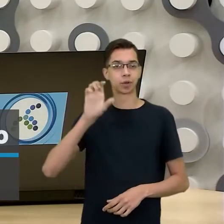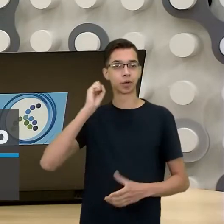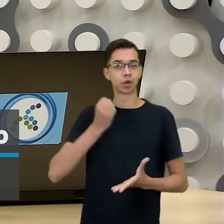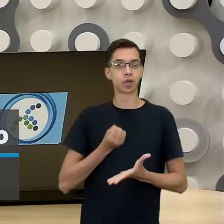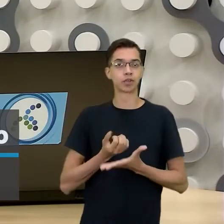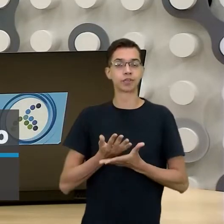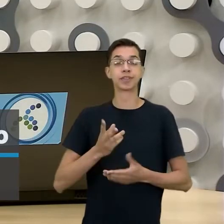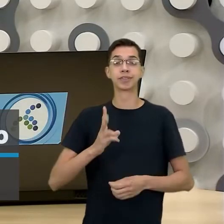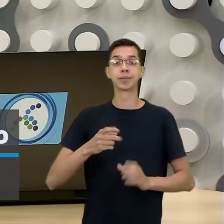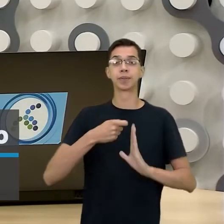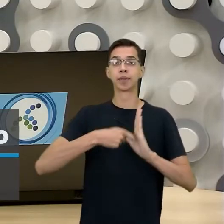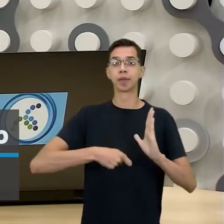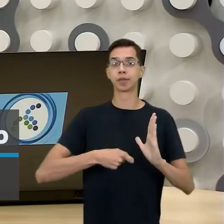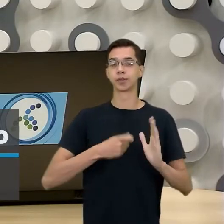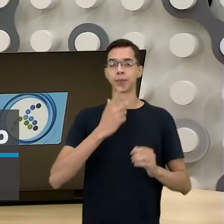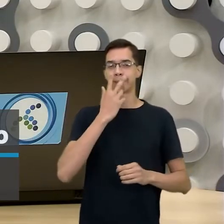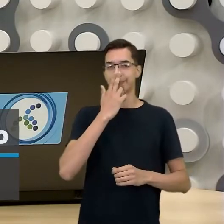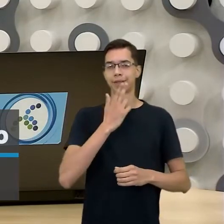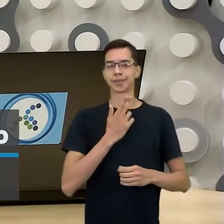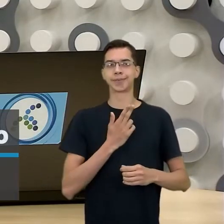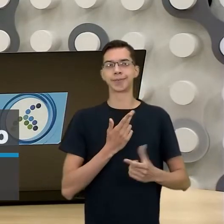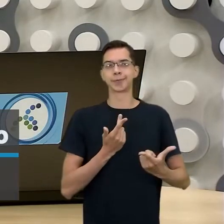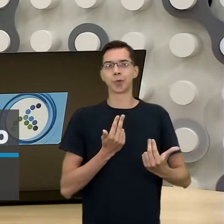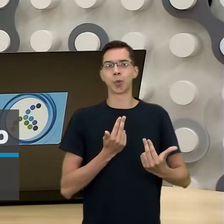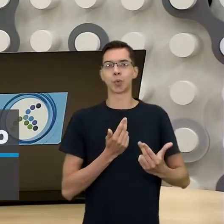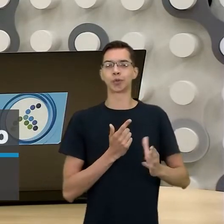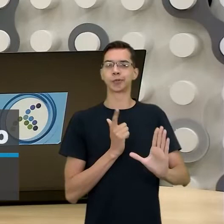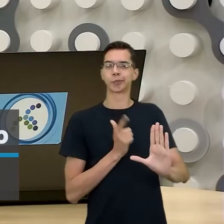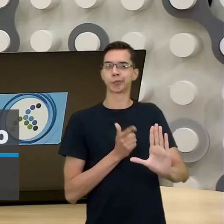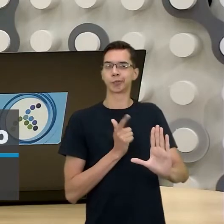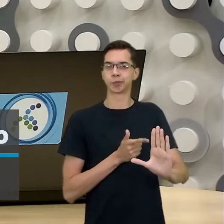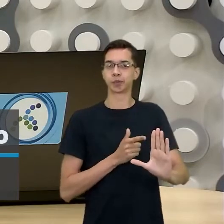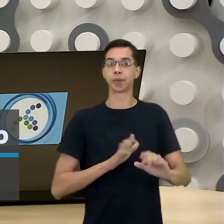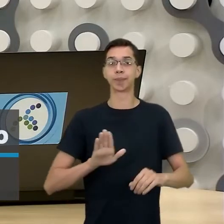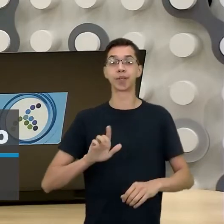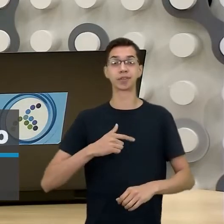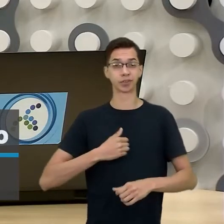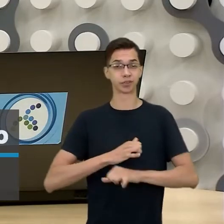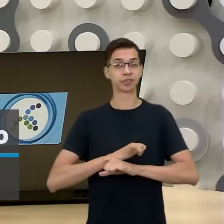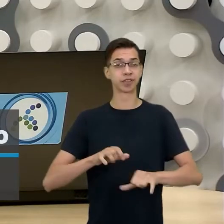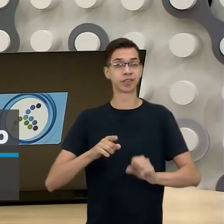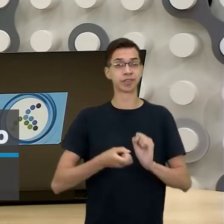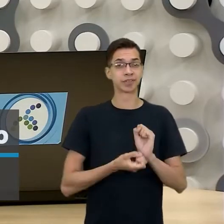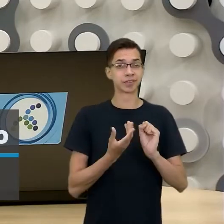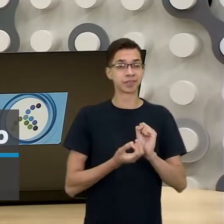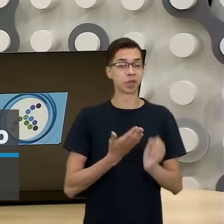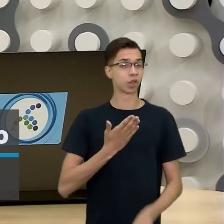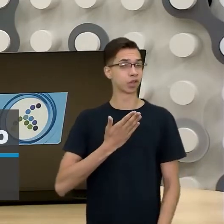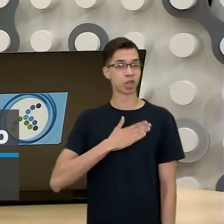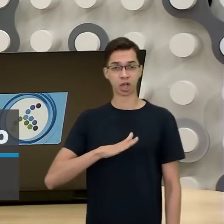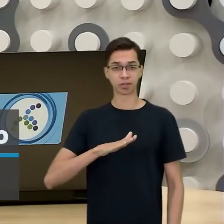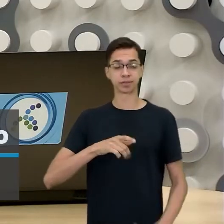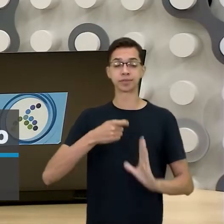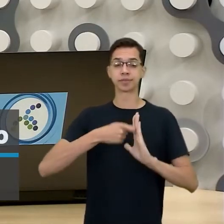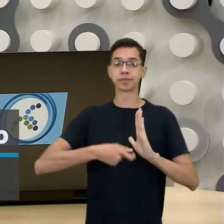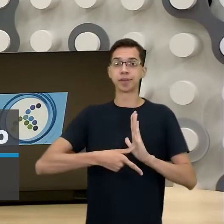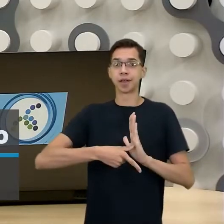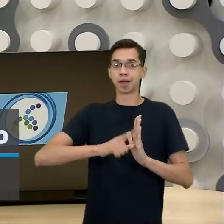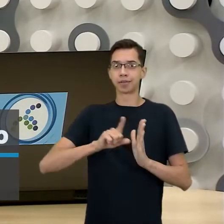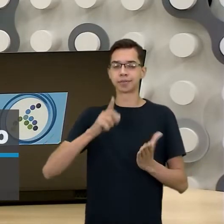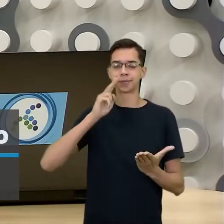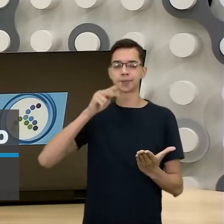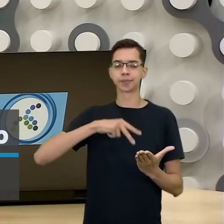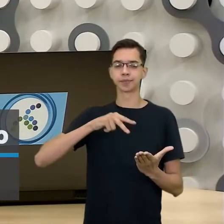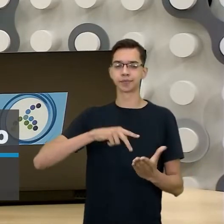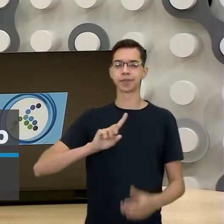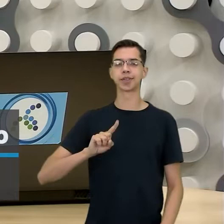sempre falo para vocês, se você não gosta de spoiler, leia o texto antes e aí depois você vai para a crítica. Então é uma maneira interessante